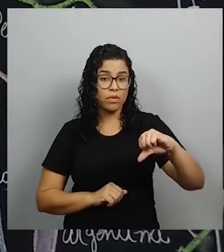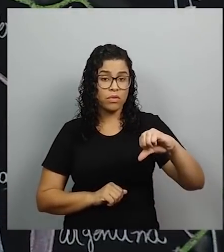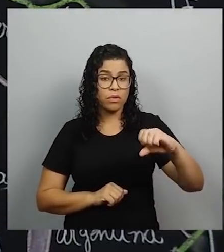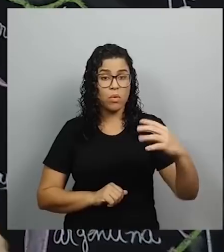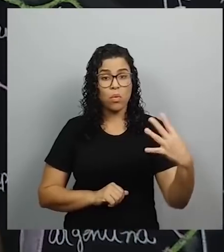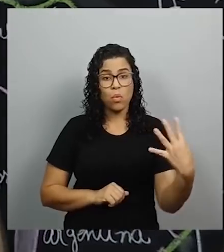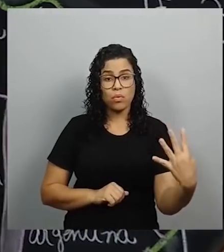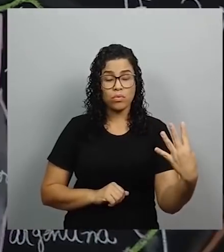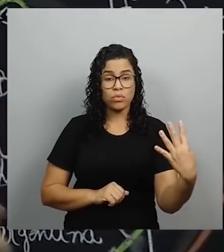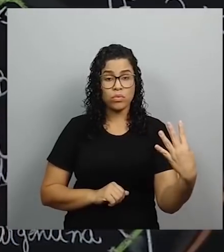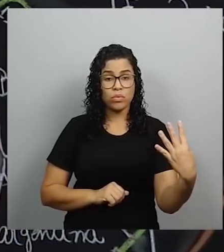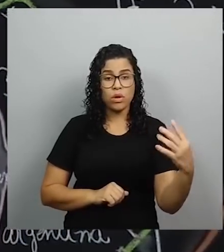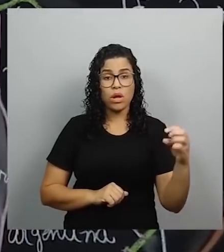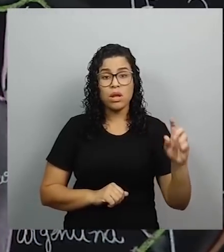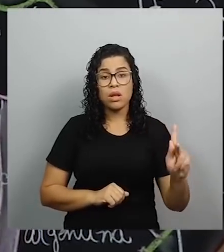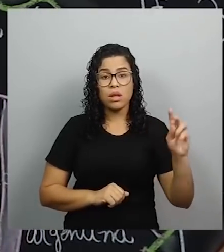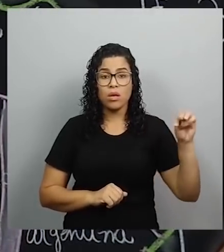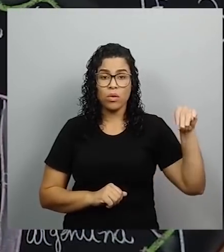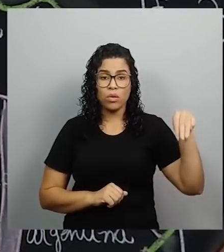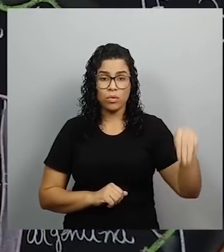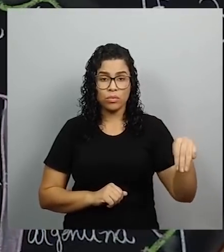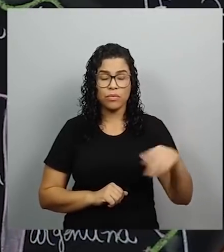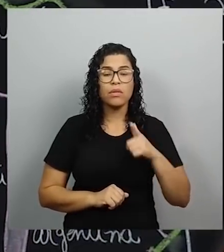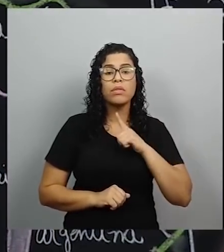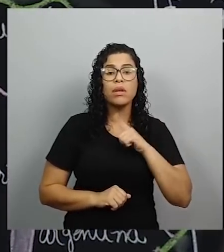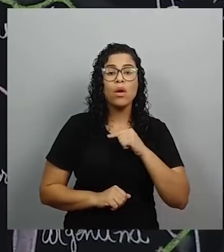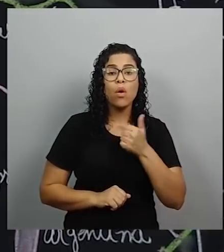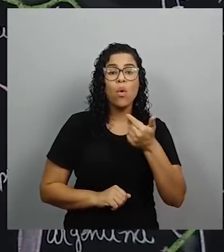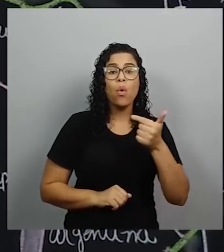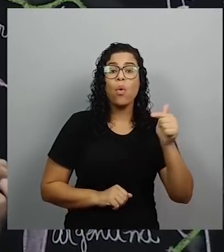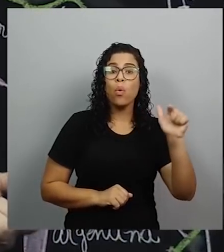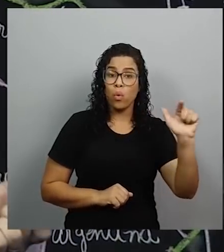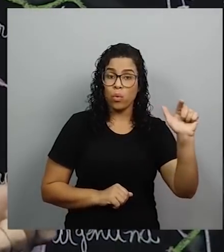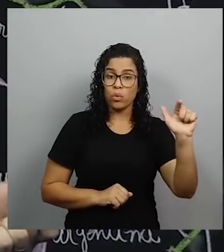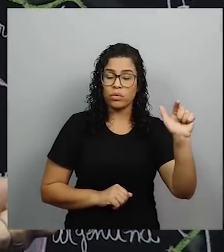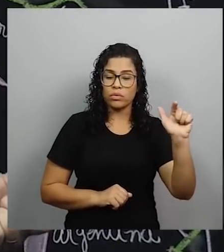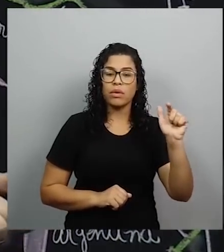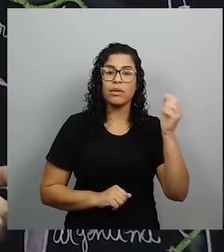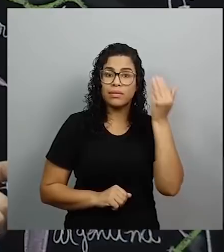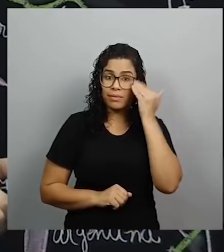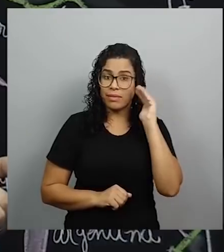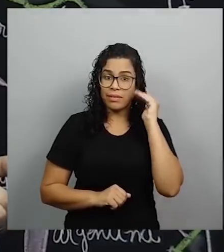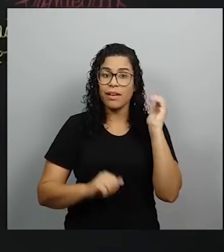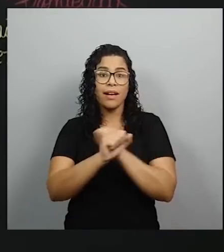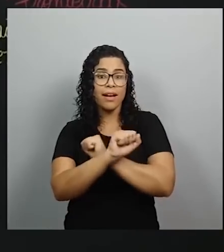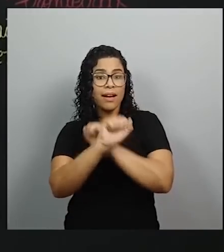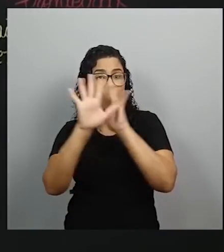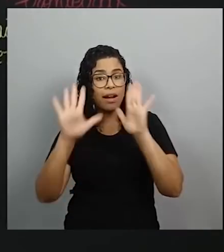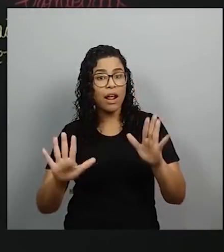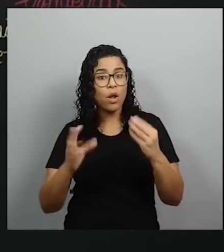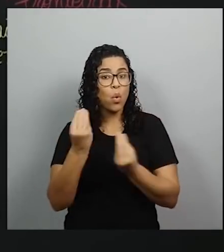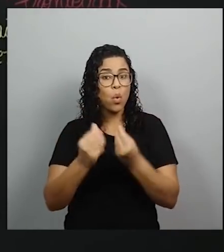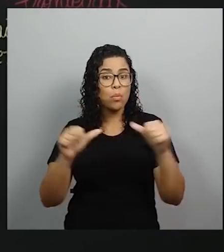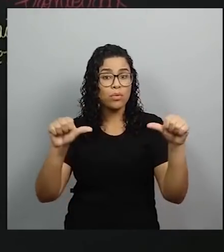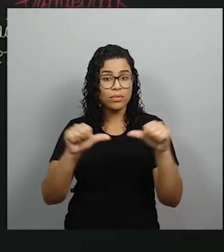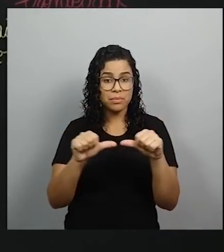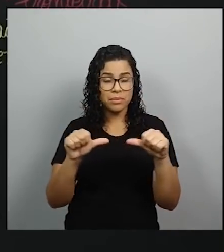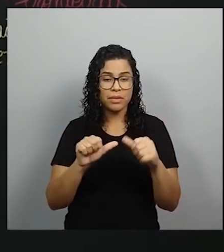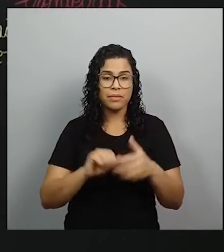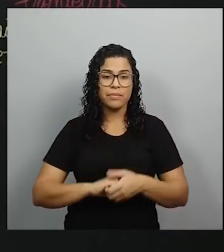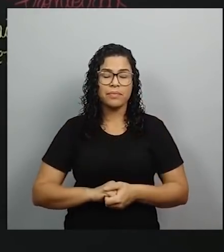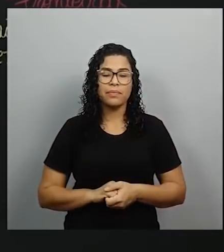quilômetros. Agora, temos a outra parte então para entender essa simetria do nosso território. O ponto mais